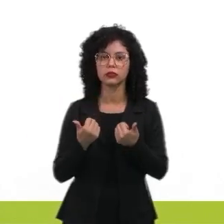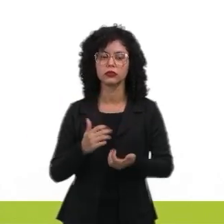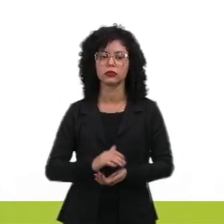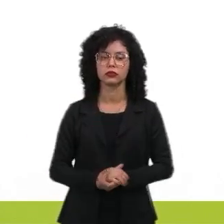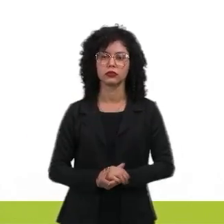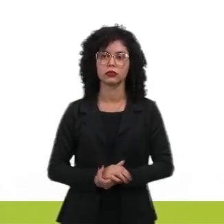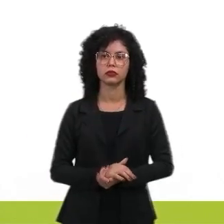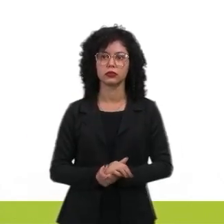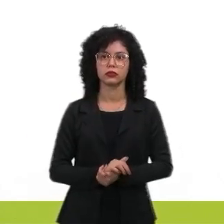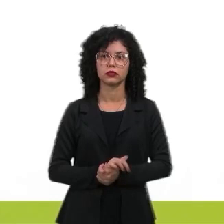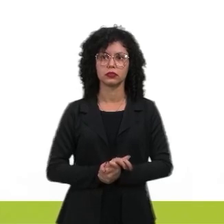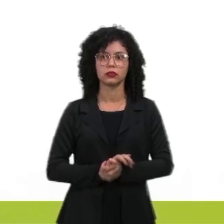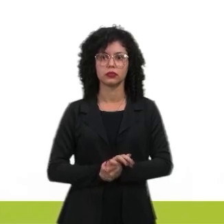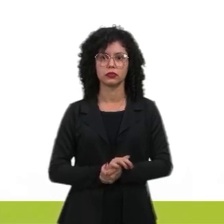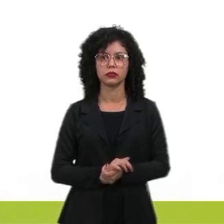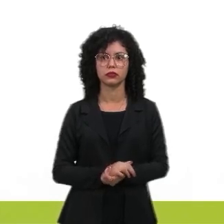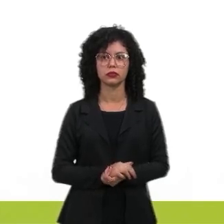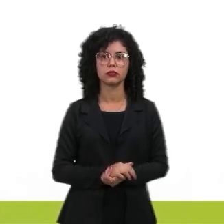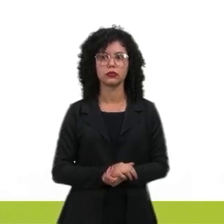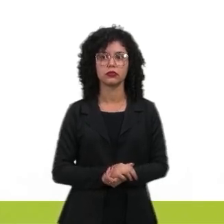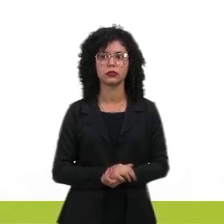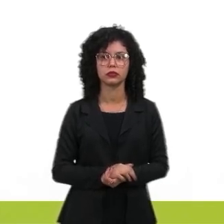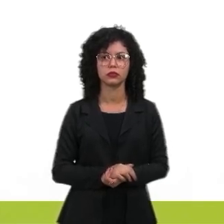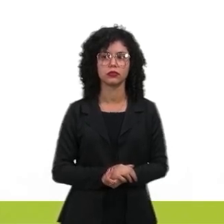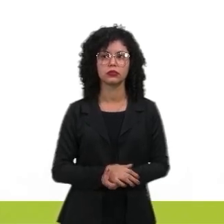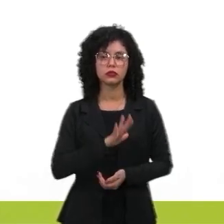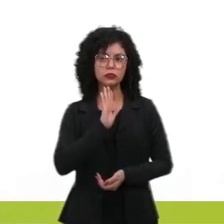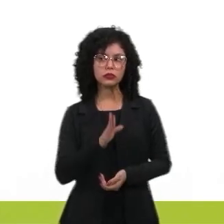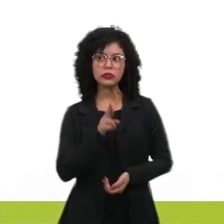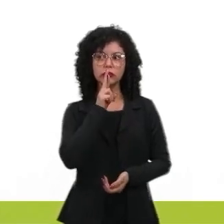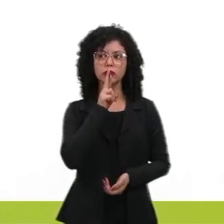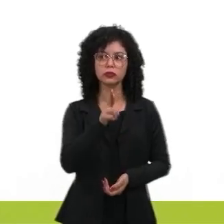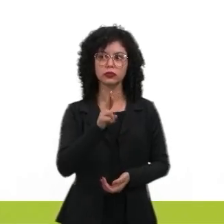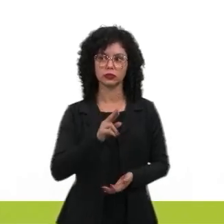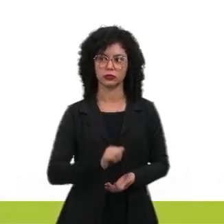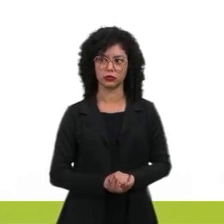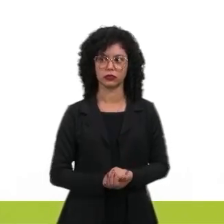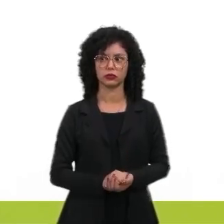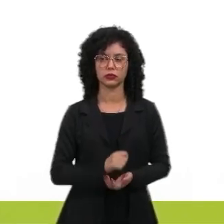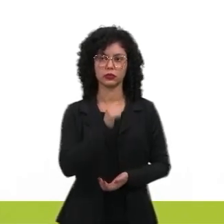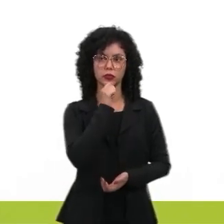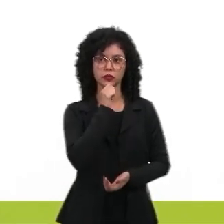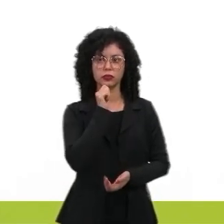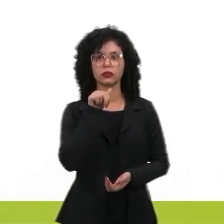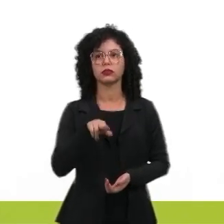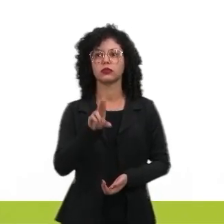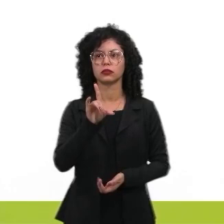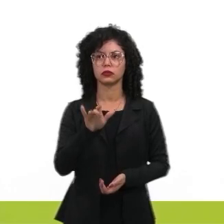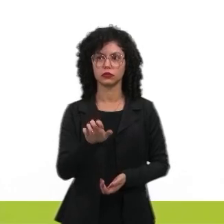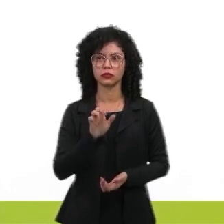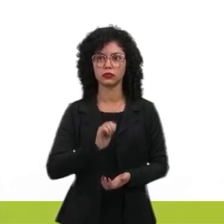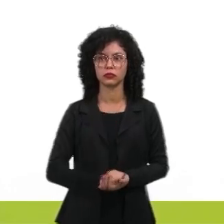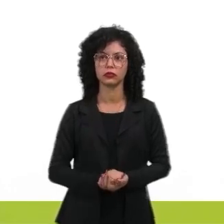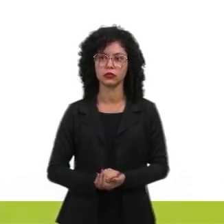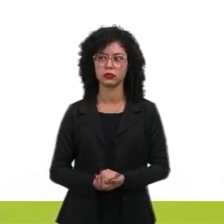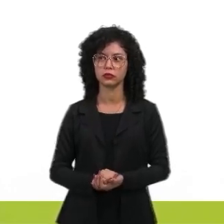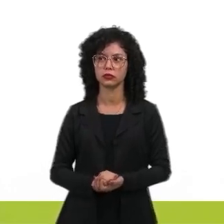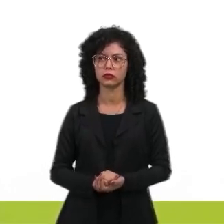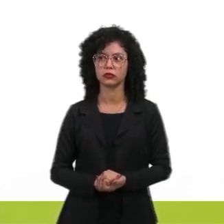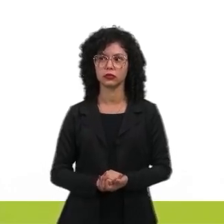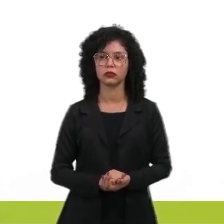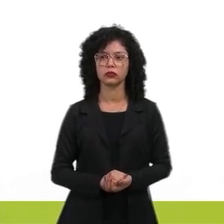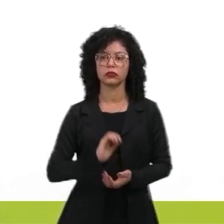lá. Antes de passar para o próximo item, que já é resolução, uma unidade unidimensional, eu quero que vocês entendam